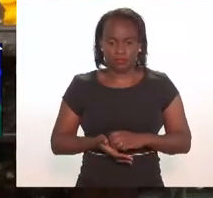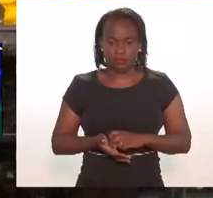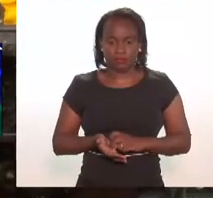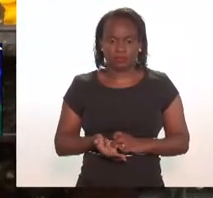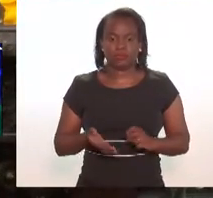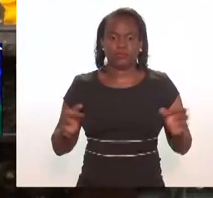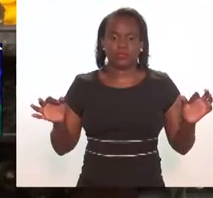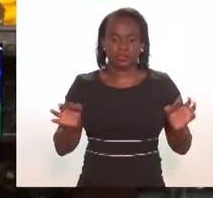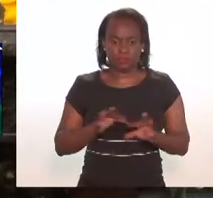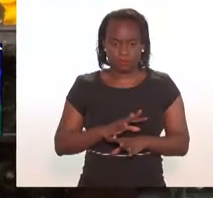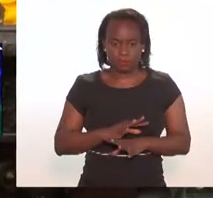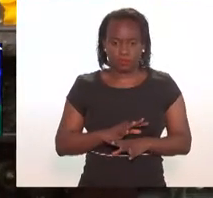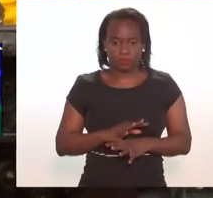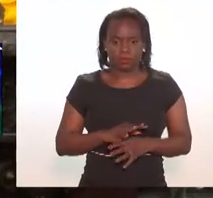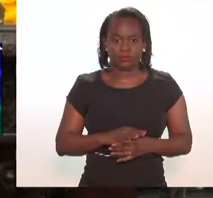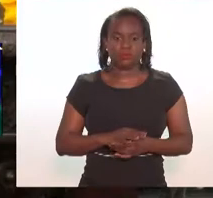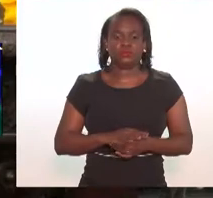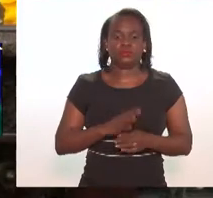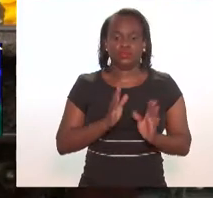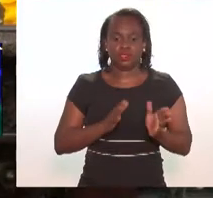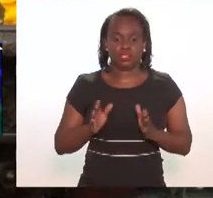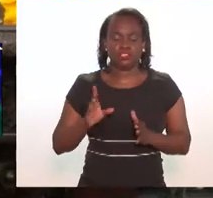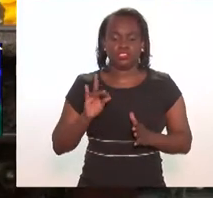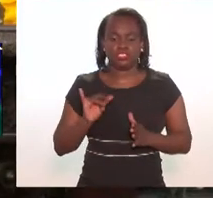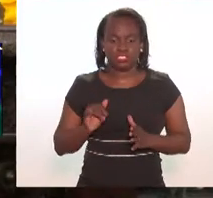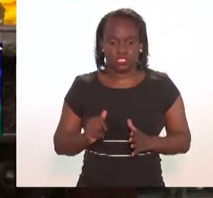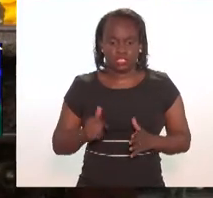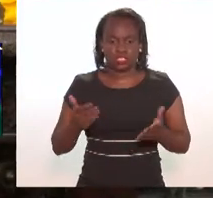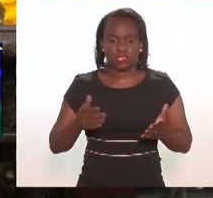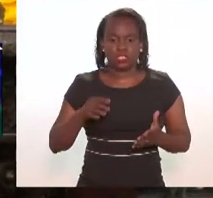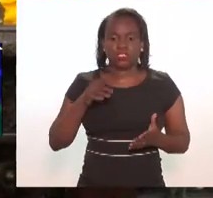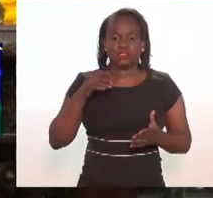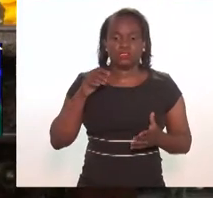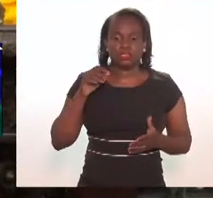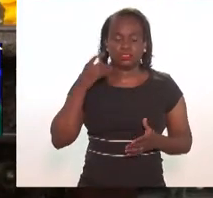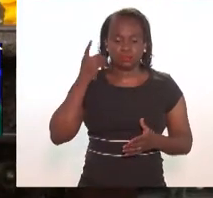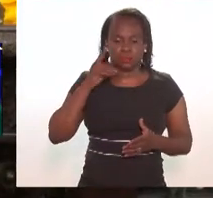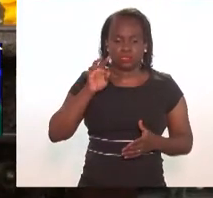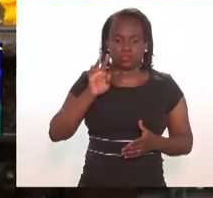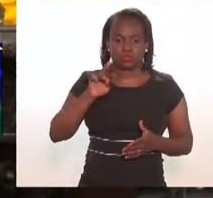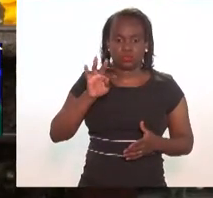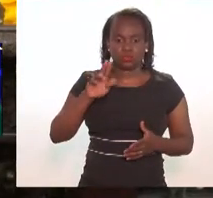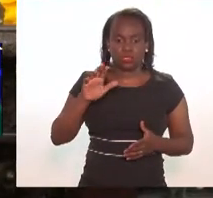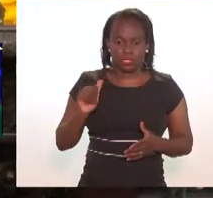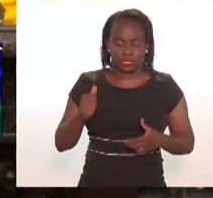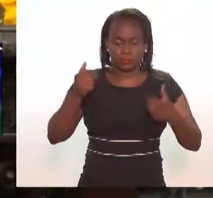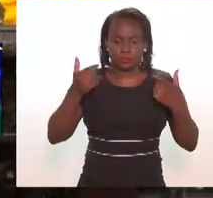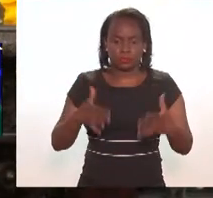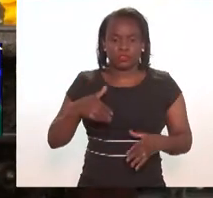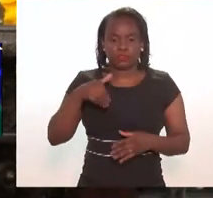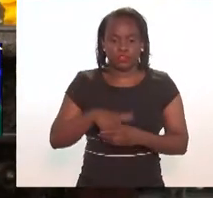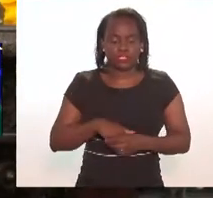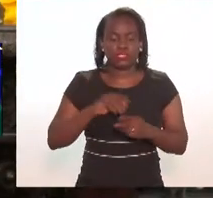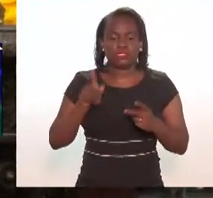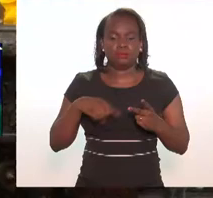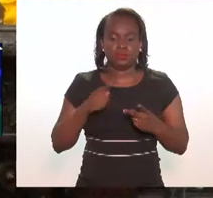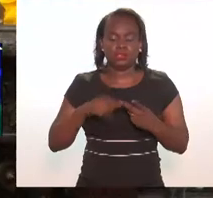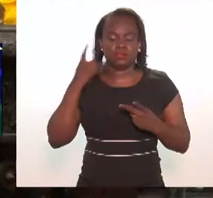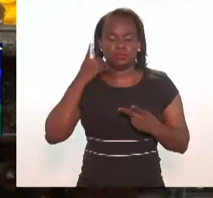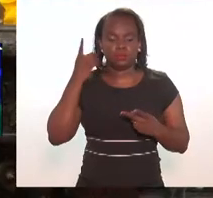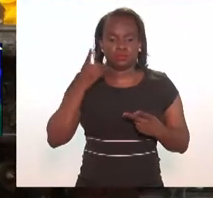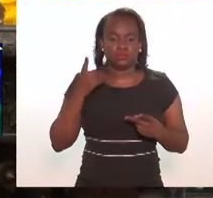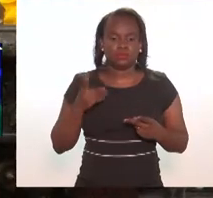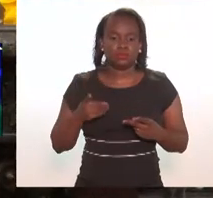Está encerrada a ordem do dia. Com a palavra o deputado Tutuca Gustavo para declaração de voto. Seguida, o